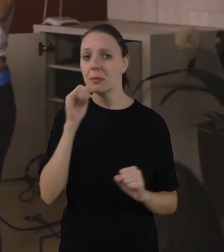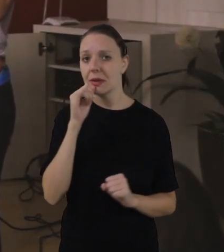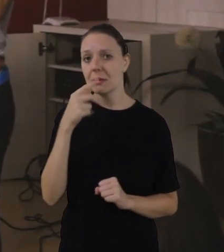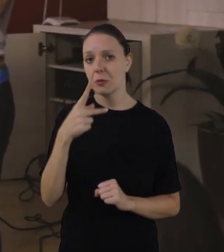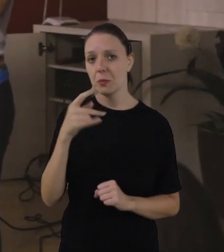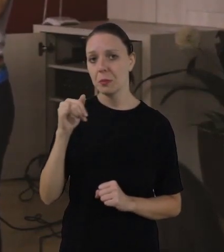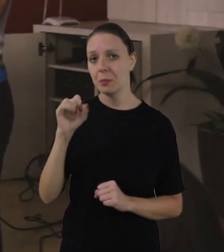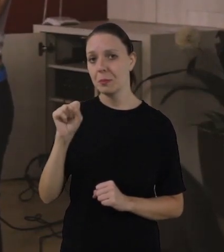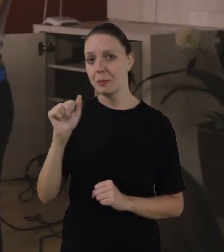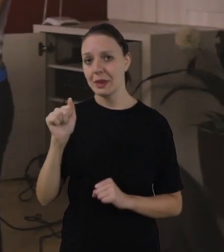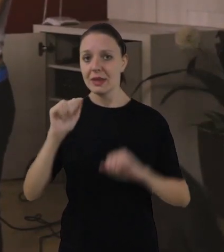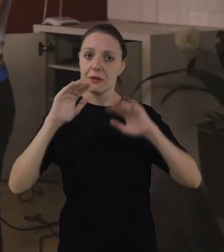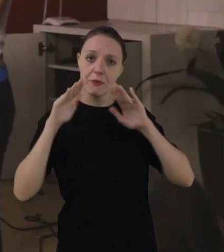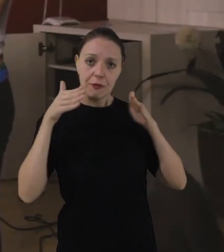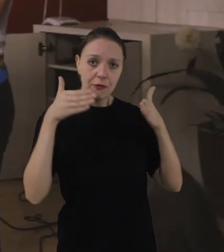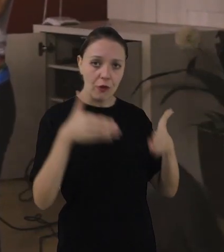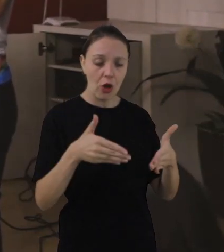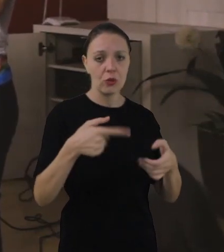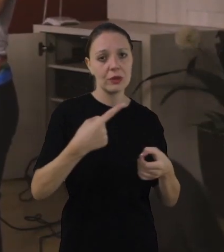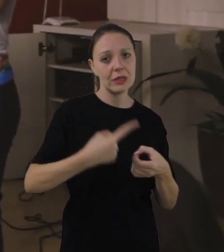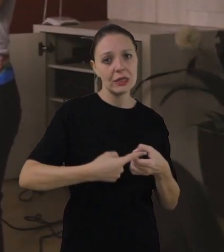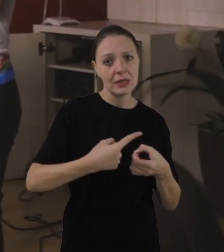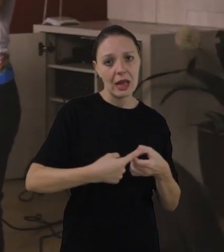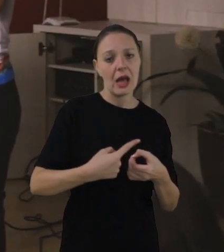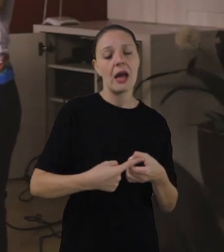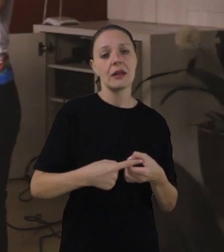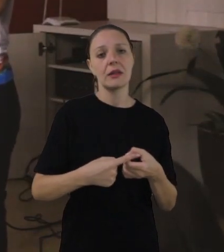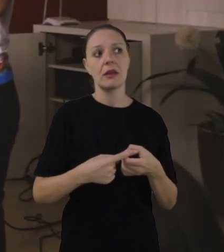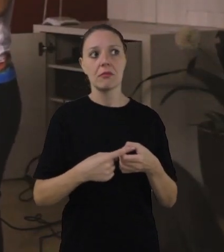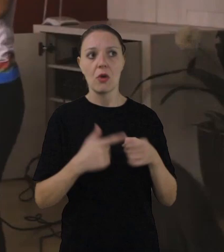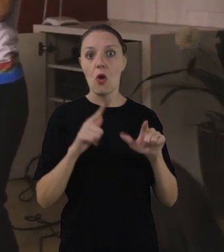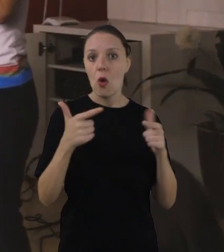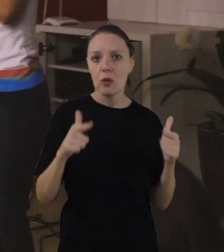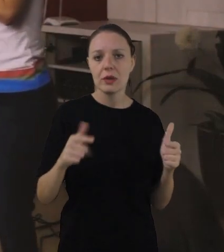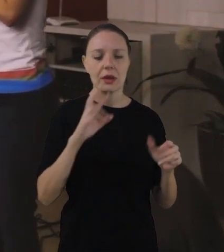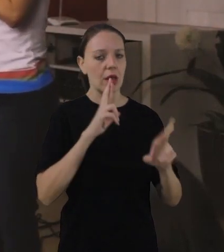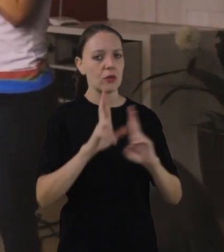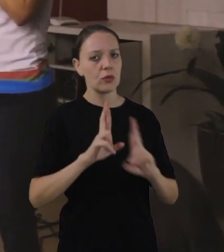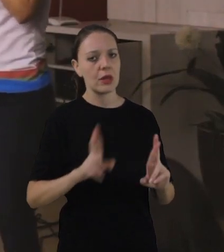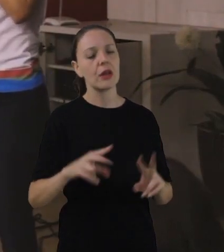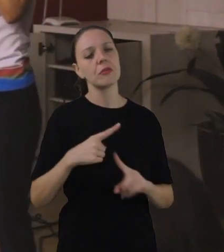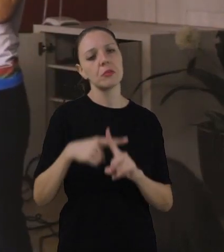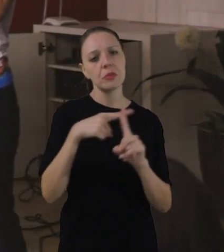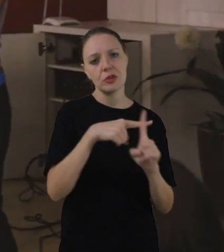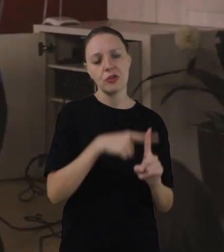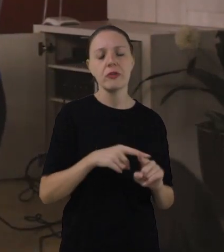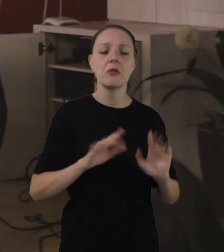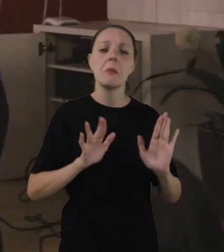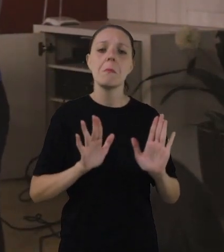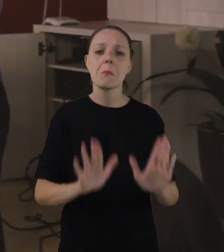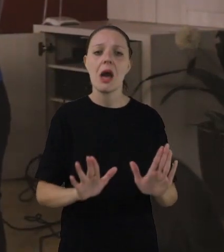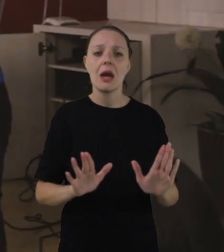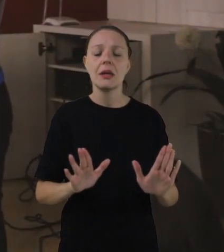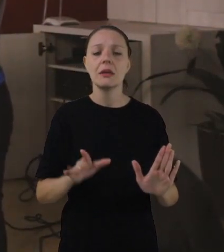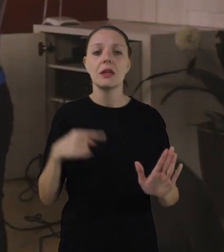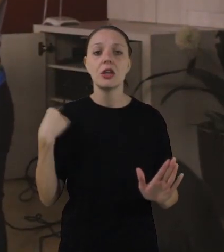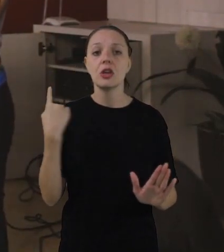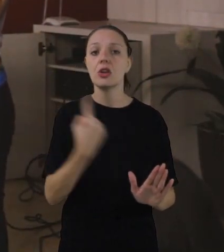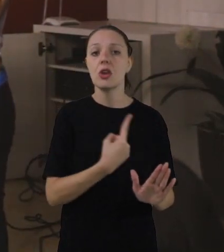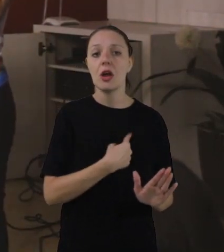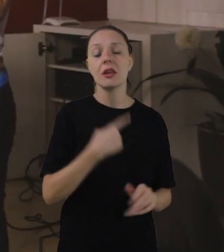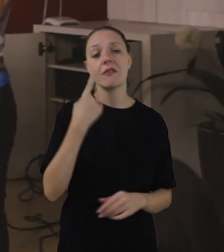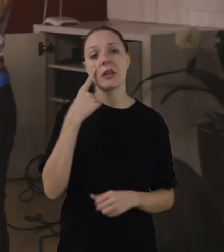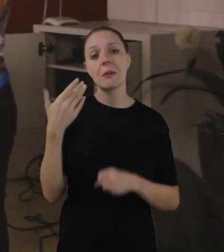para alunos de outras cidades ou menores, os resultados fossem diferentes. Mas a gente está falando do